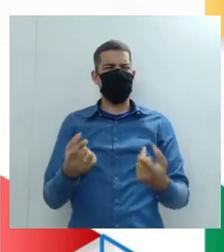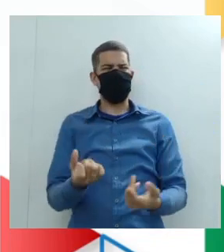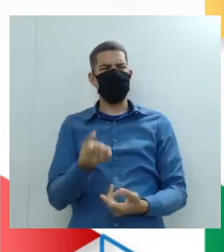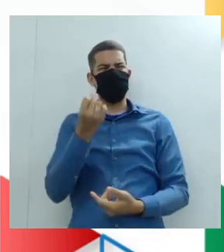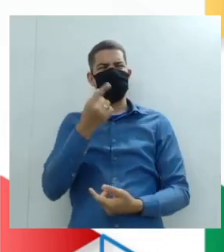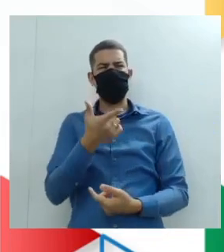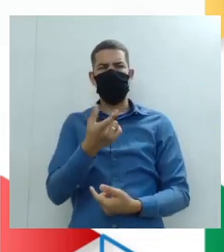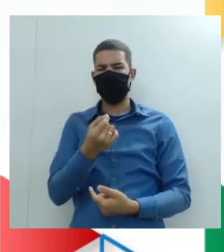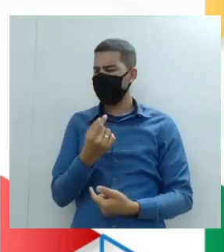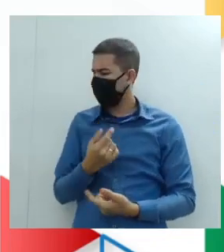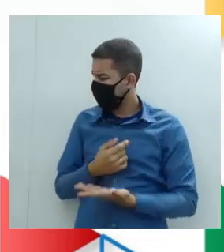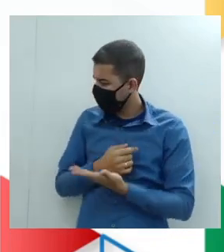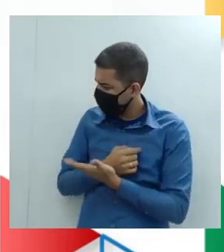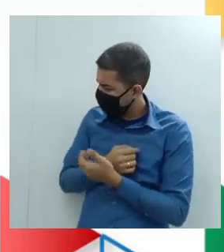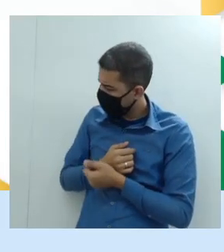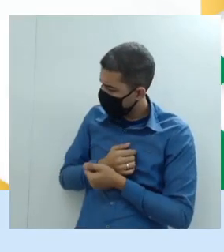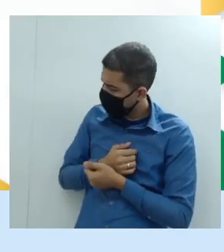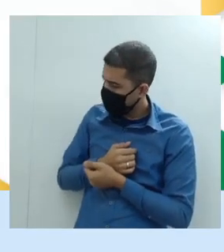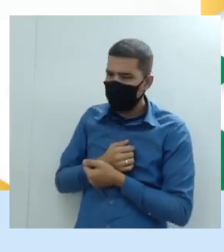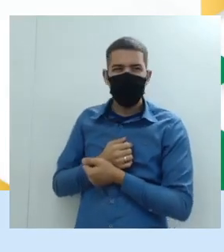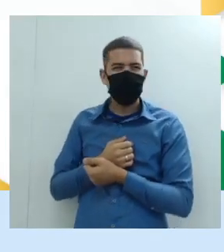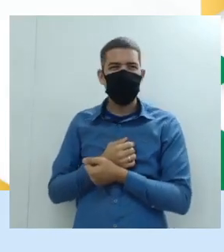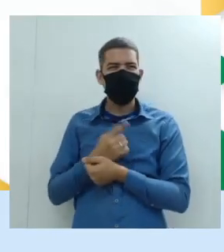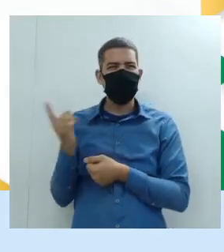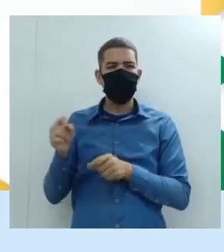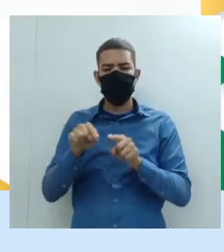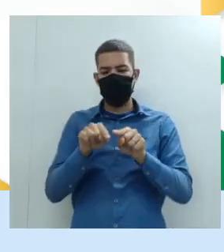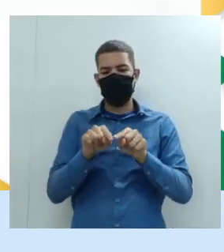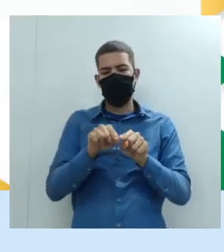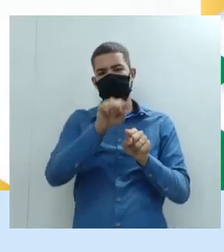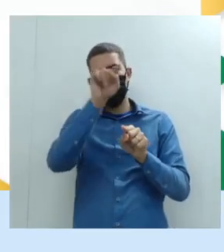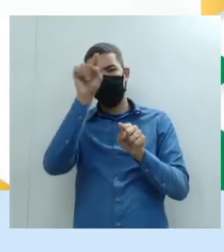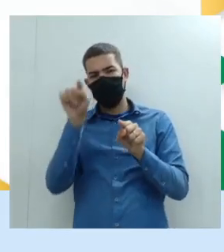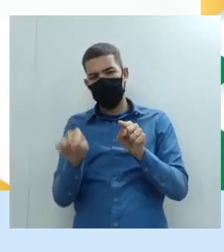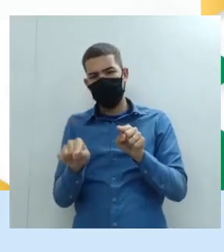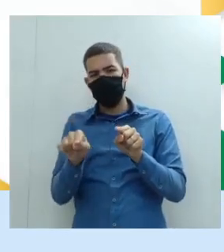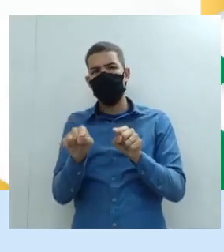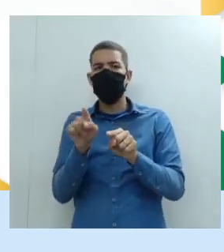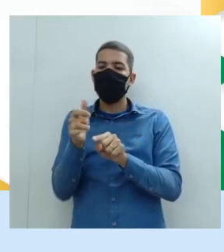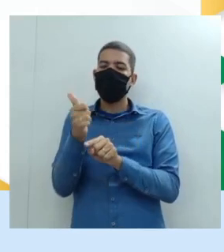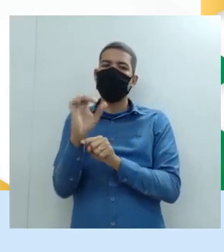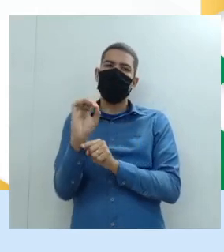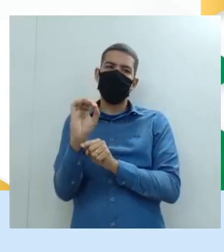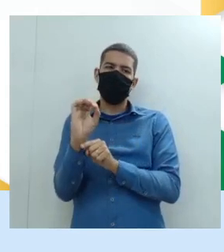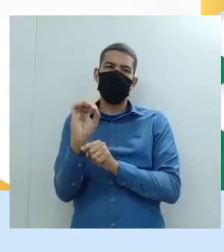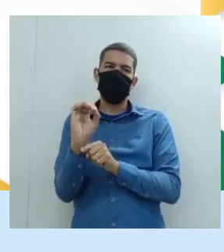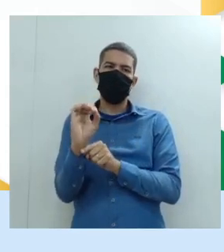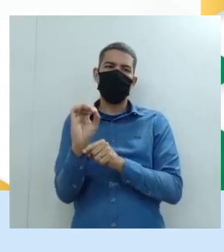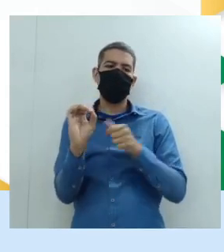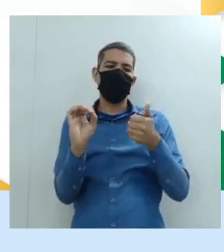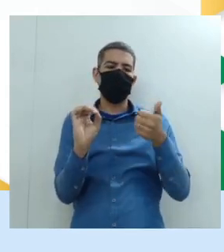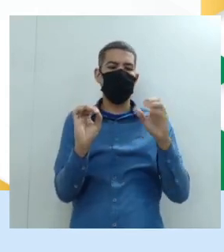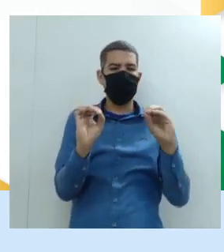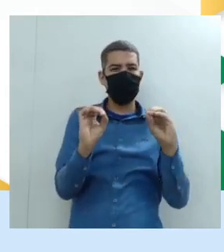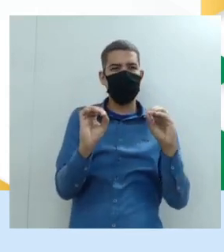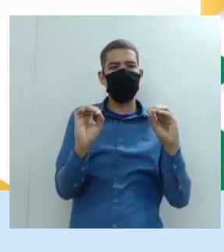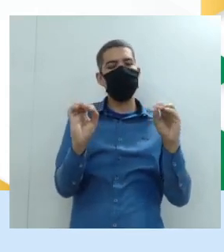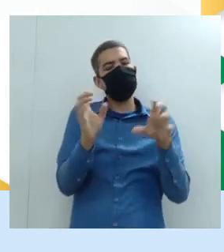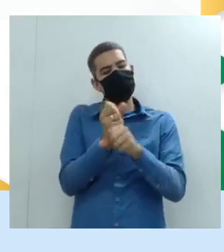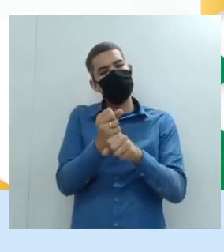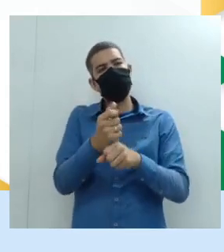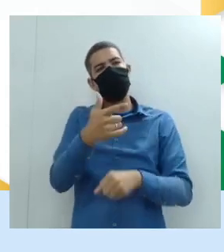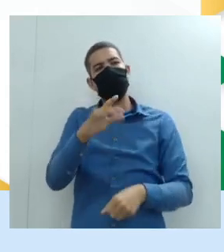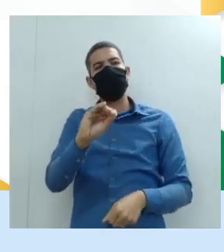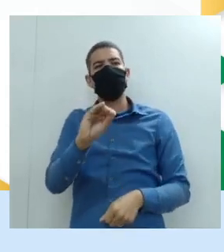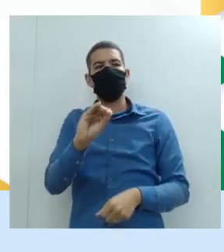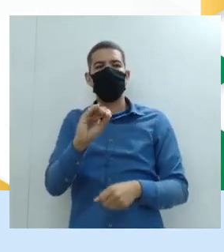Porque essa forma aí do calcanhar, da ferradura, cada uma delas vale 10. Então, a representação